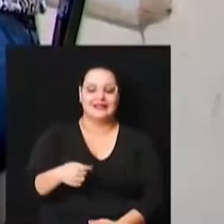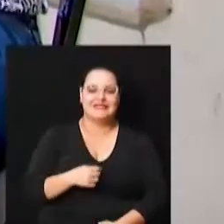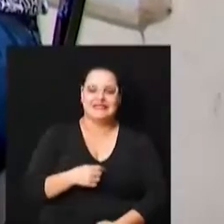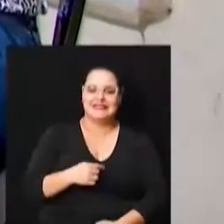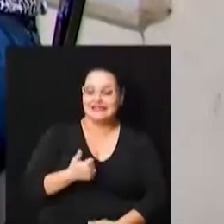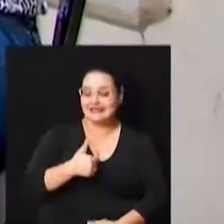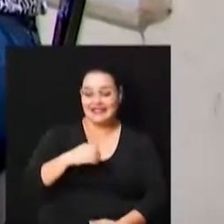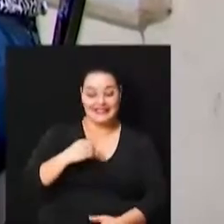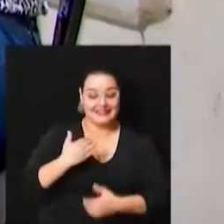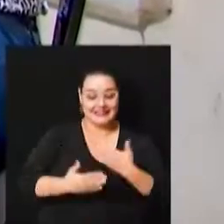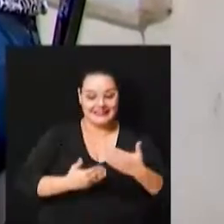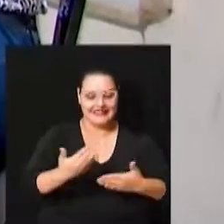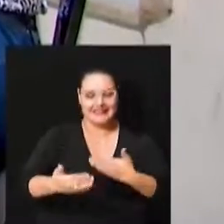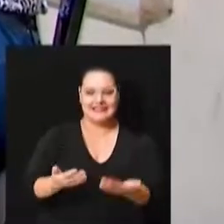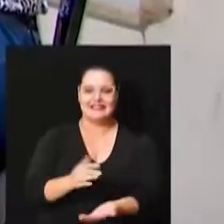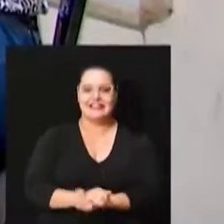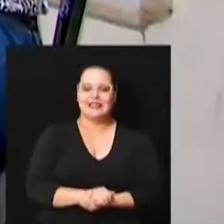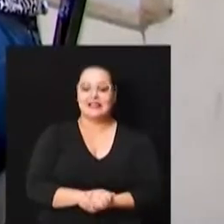década.